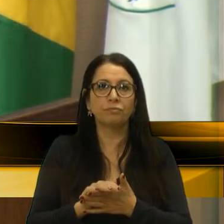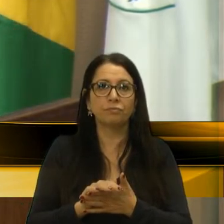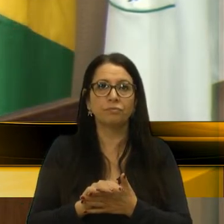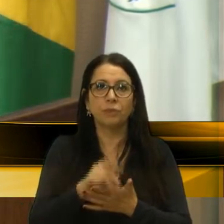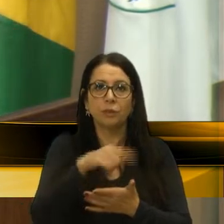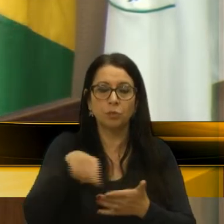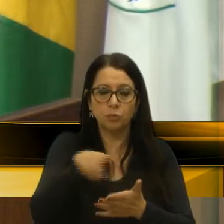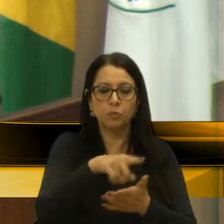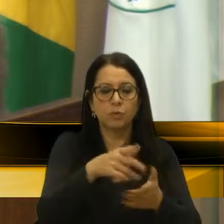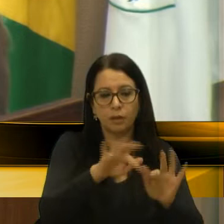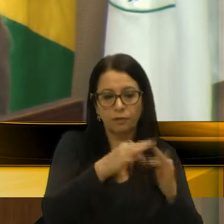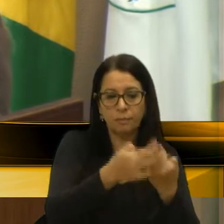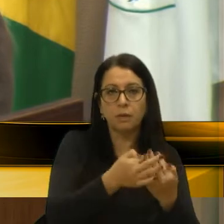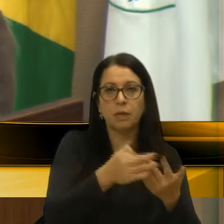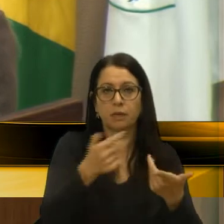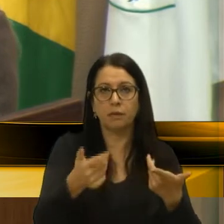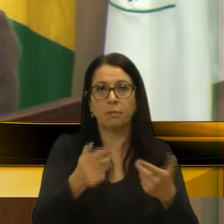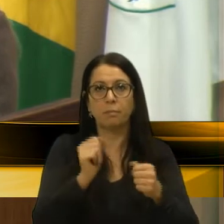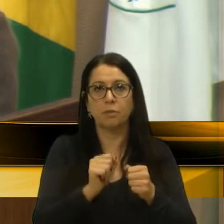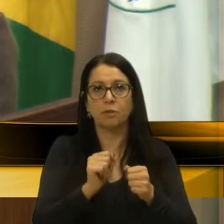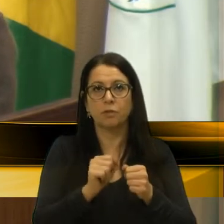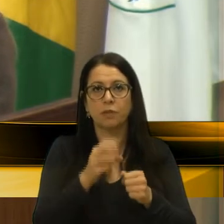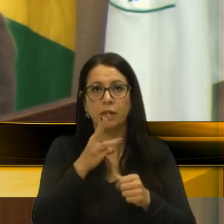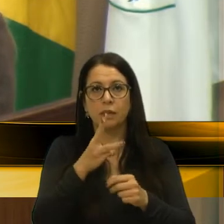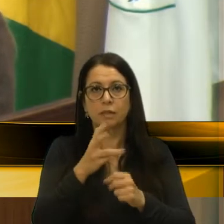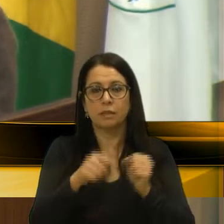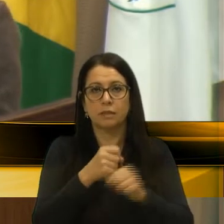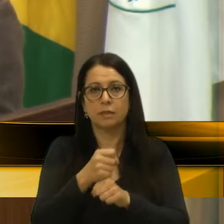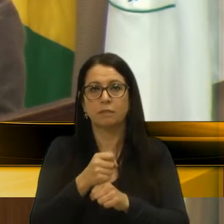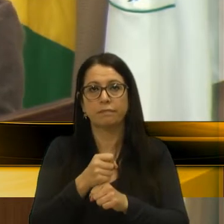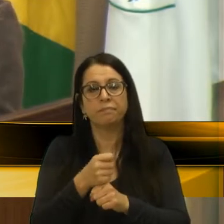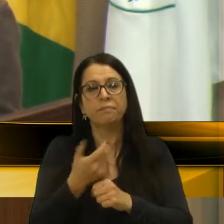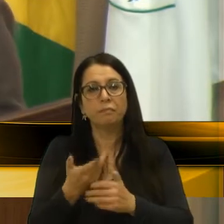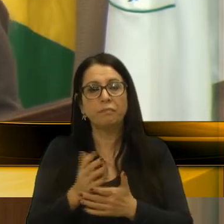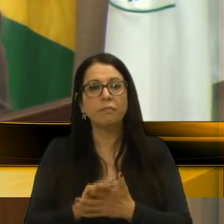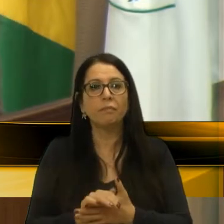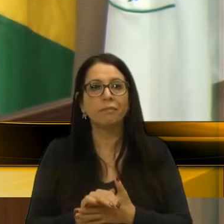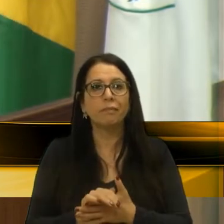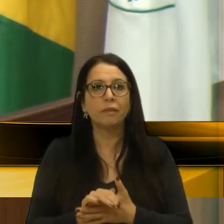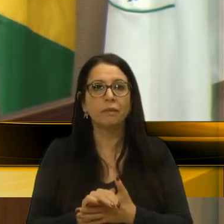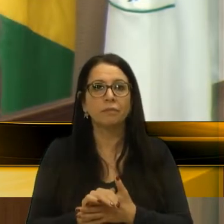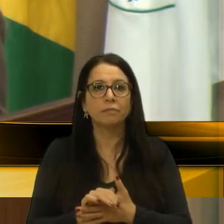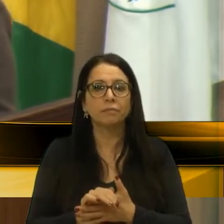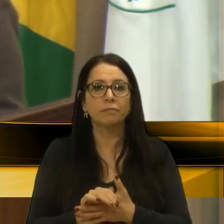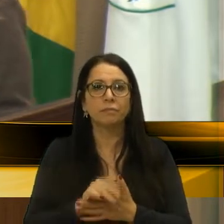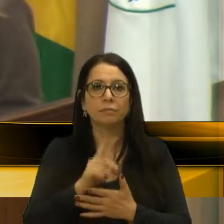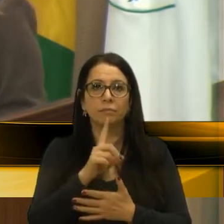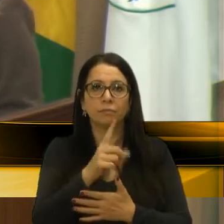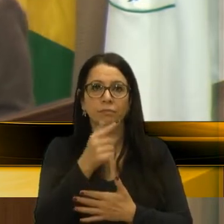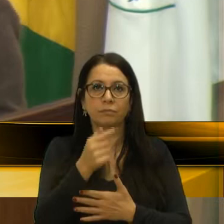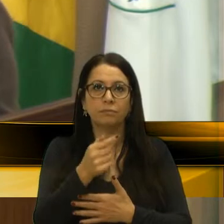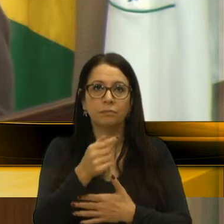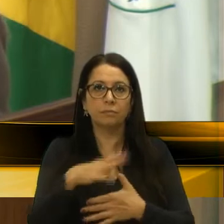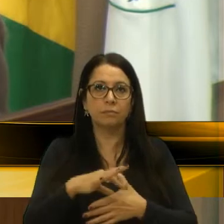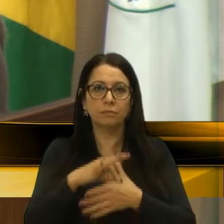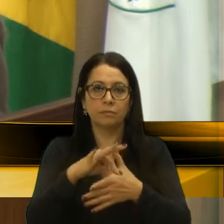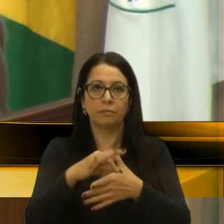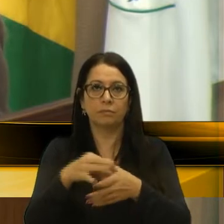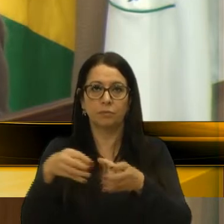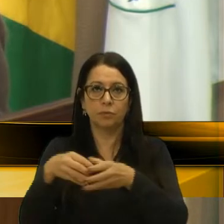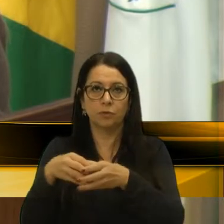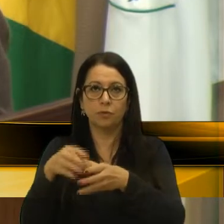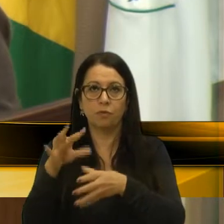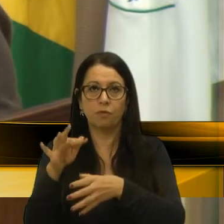moram as famílias e tal, eles possam ficar 3. Então, daqueles 17 líderes de facções aqui do